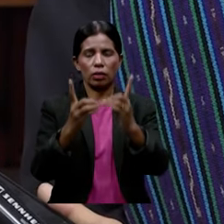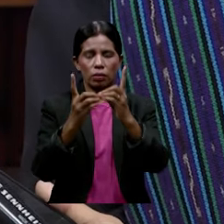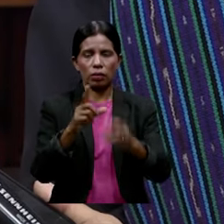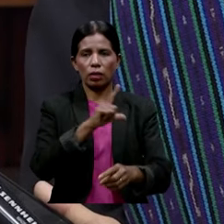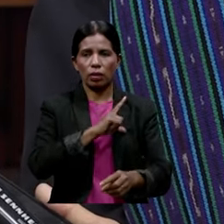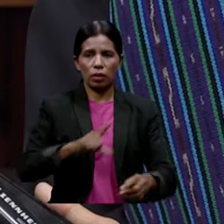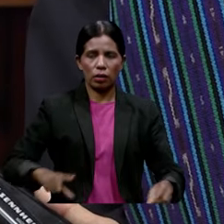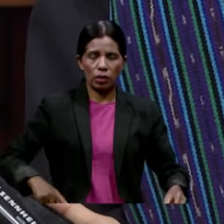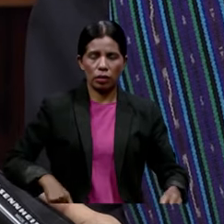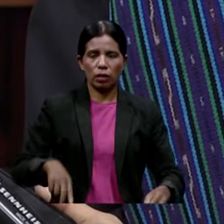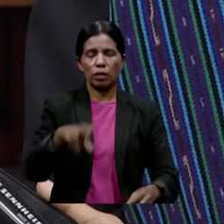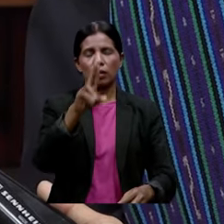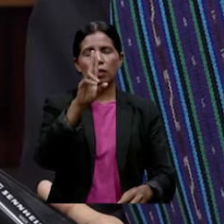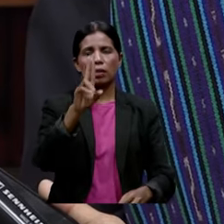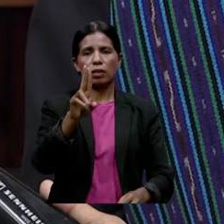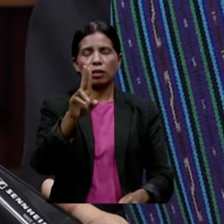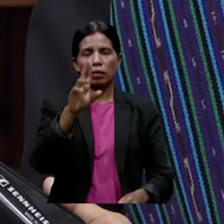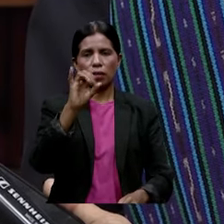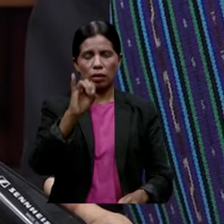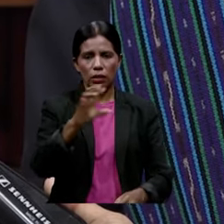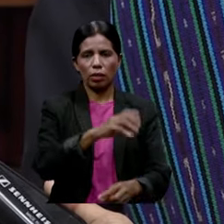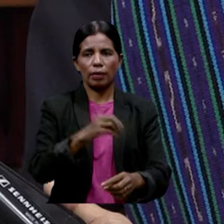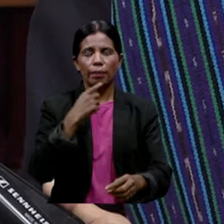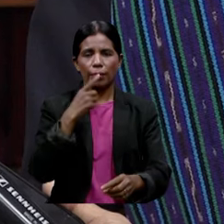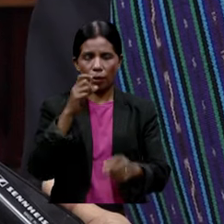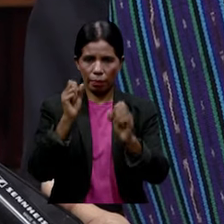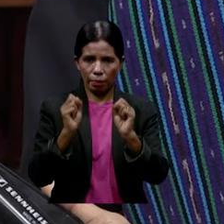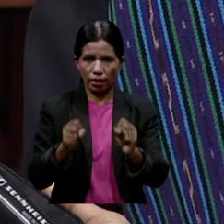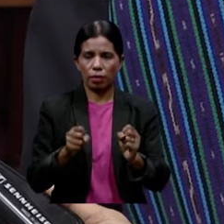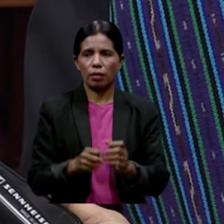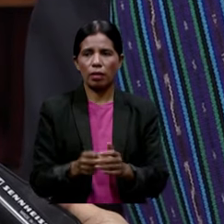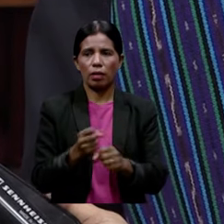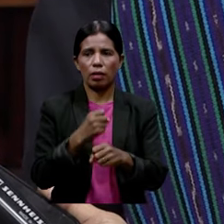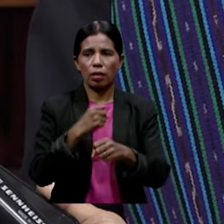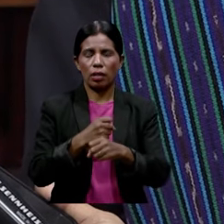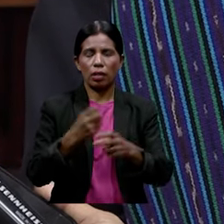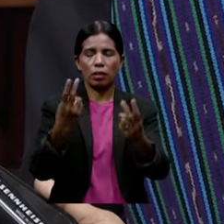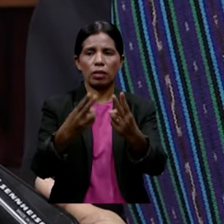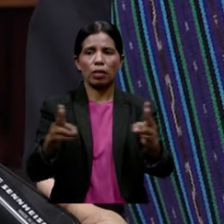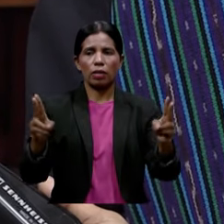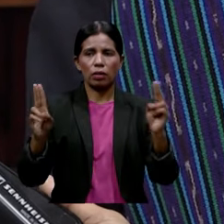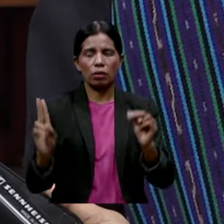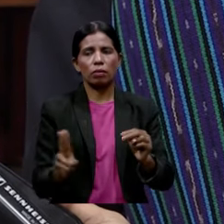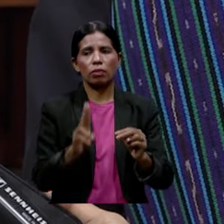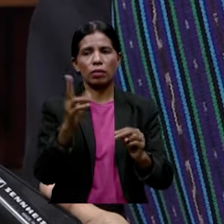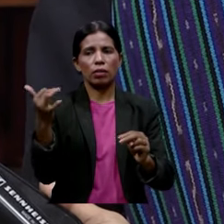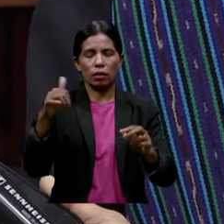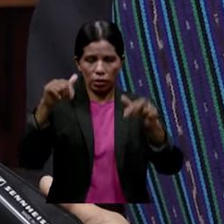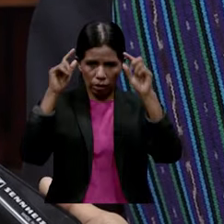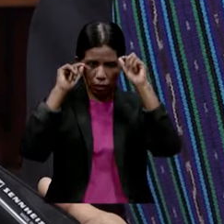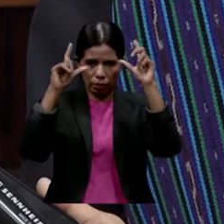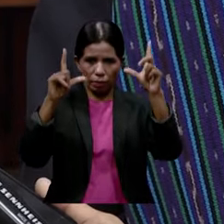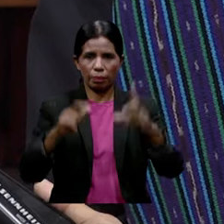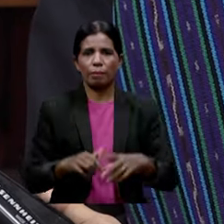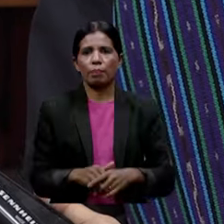liurai, e ha UAE, usukata kas UAE karekvele, halo asrama, ida ba universidade sira he Timor,